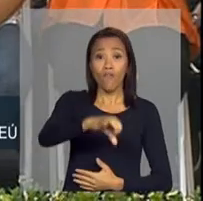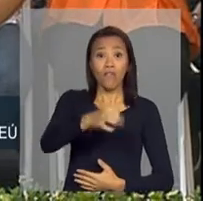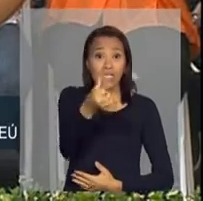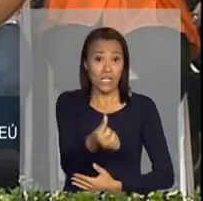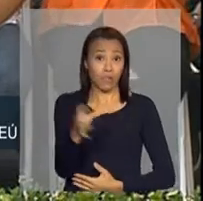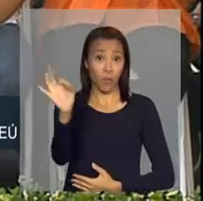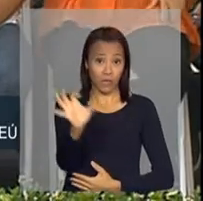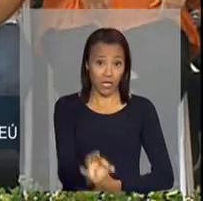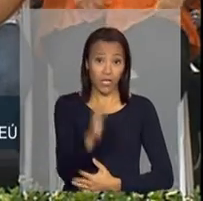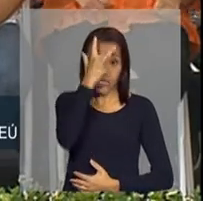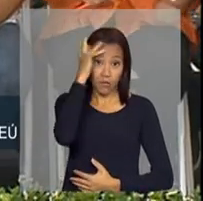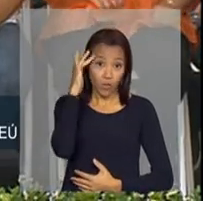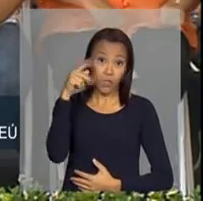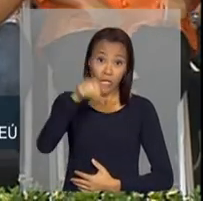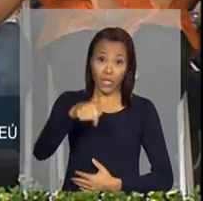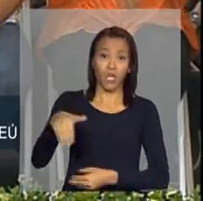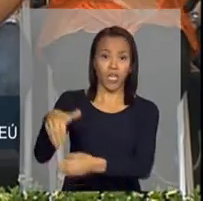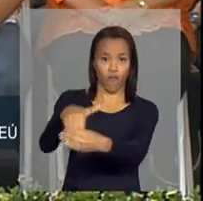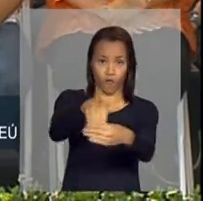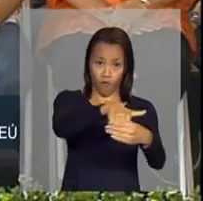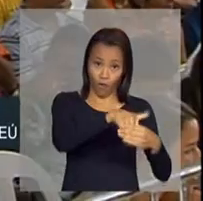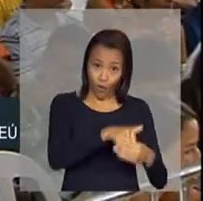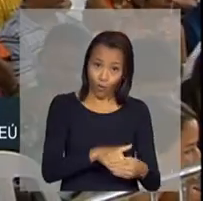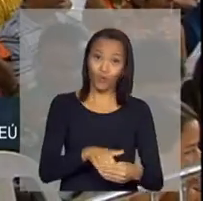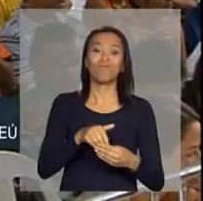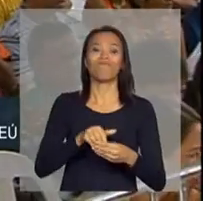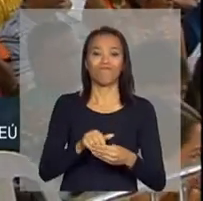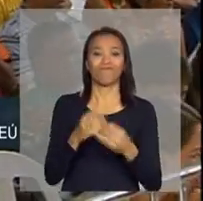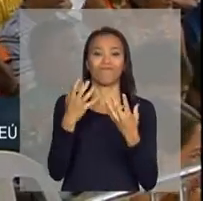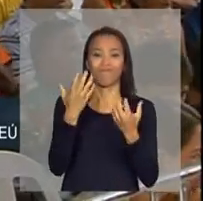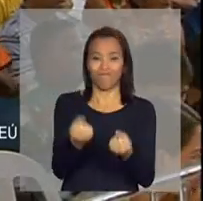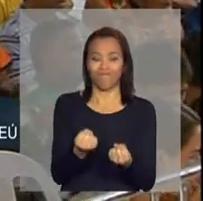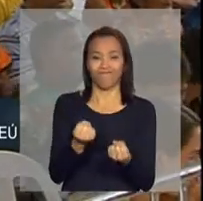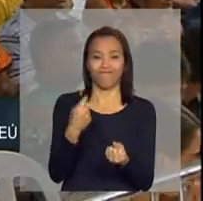96% dos eleitores de Serra Talhada votaram Nossa Senhora.